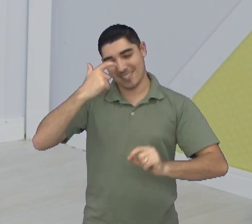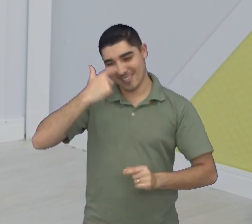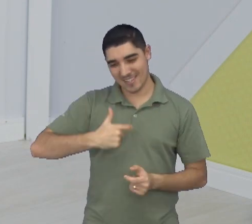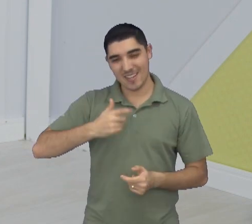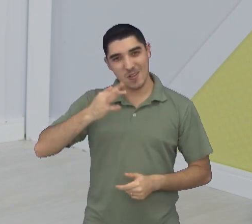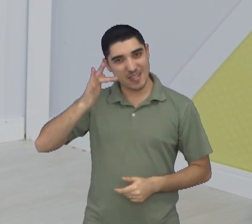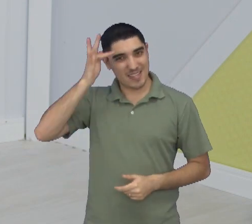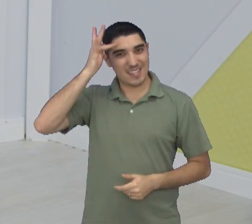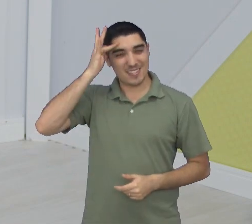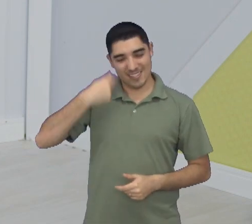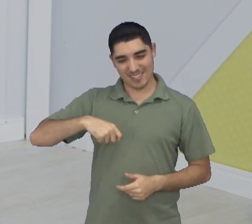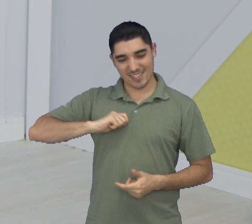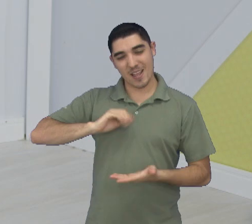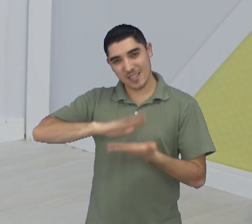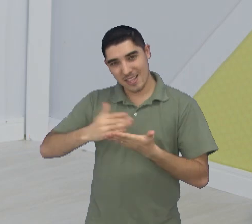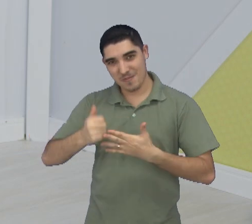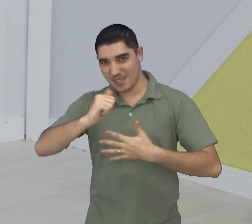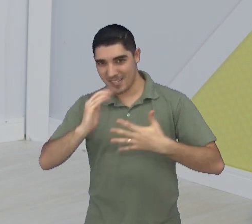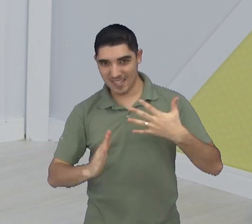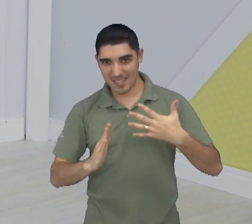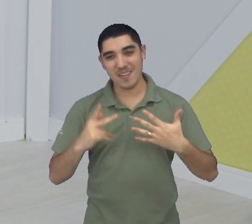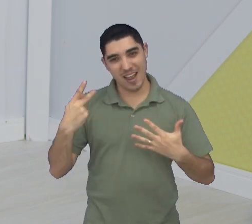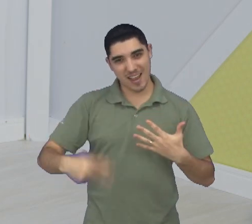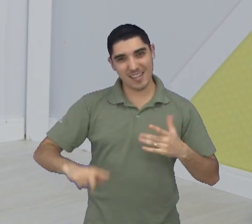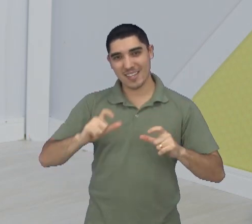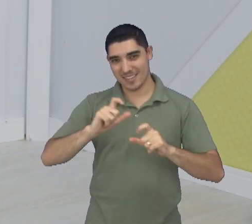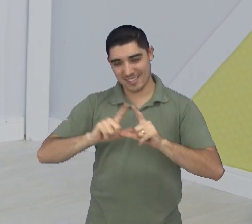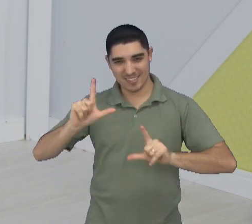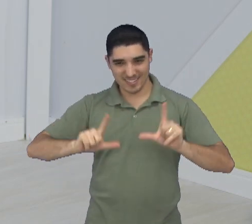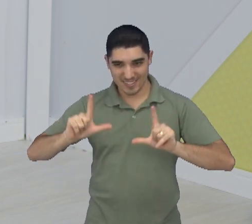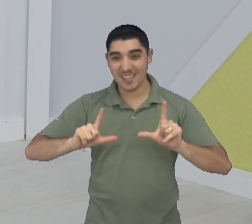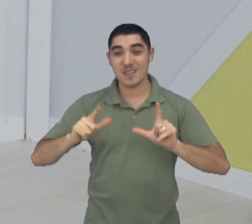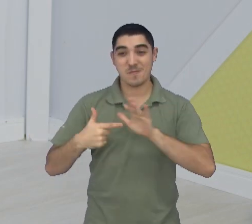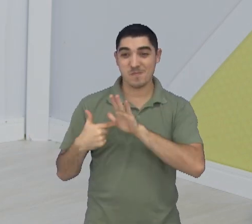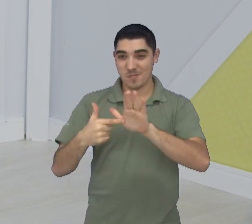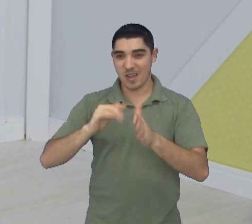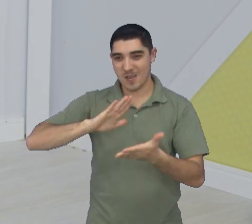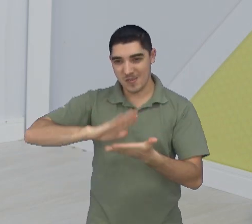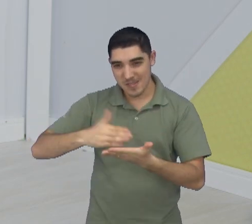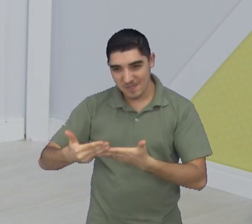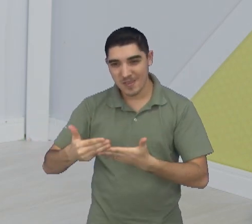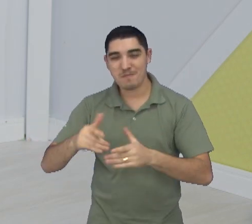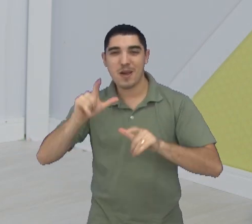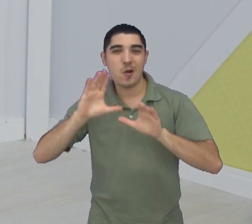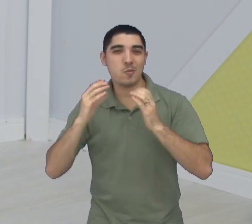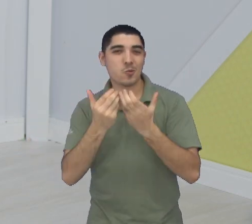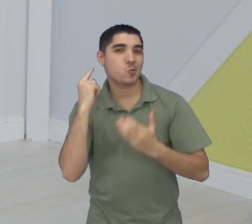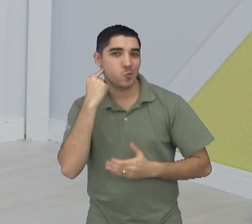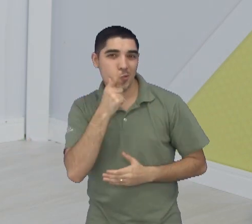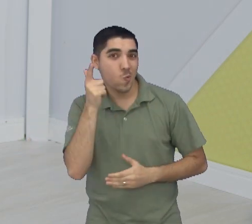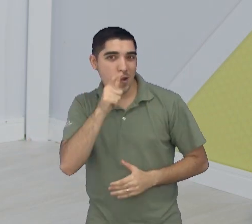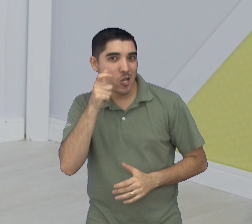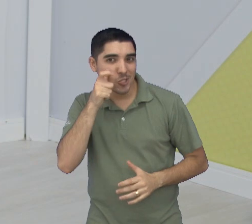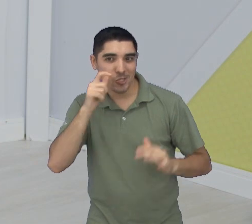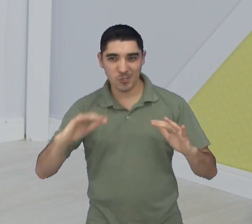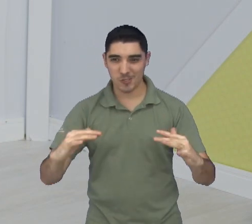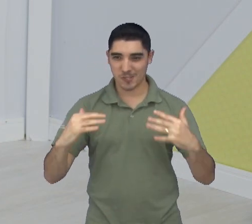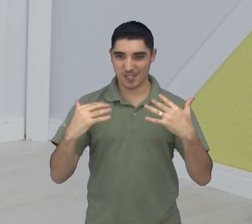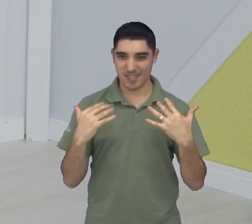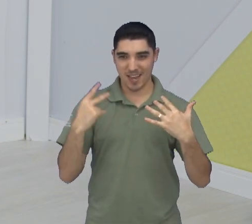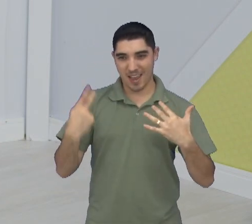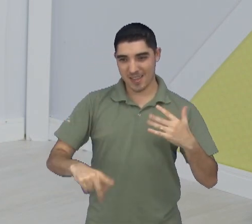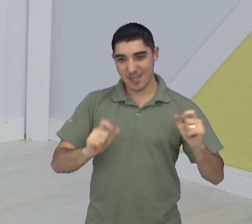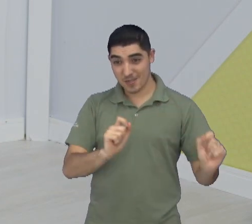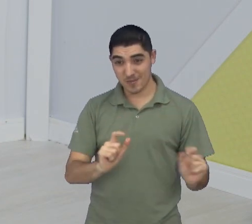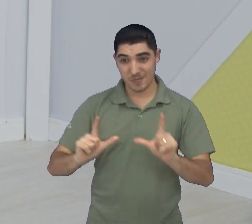Luiz Fernando, que é o intérprete de Libras, que vai levar as informações para a comunidade surda do que de melhor acontece aqui no